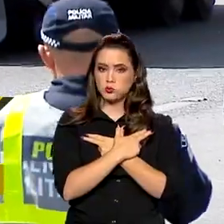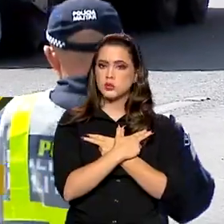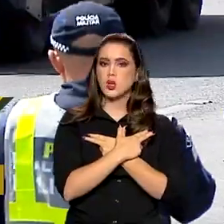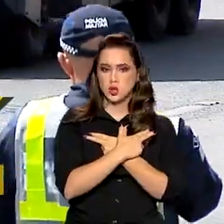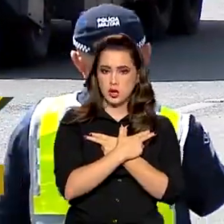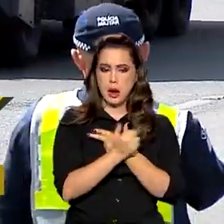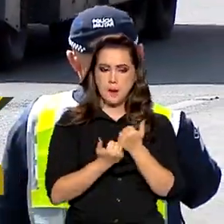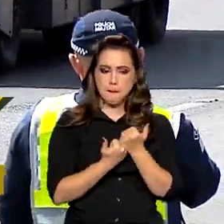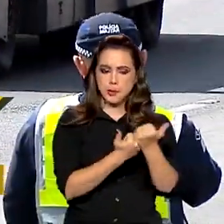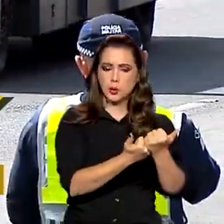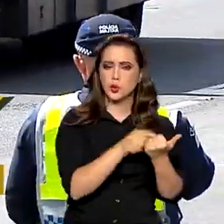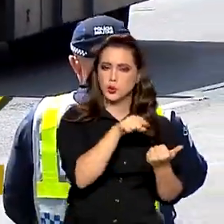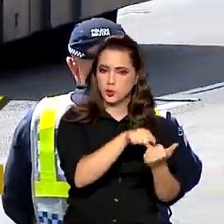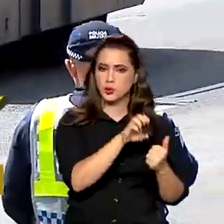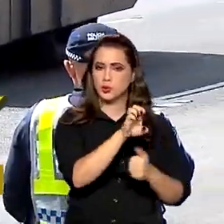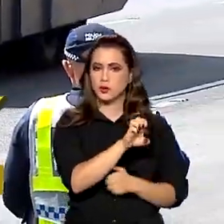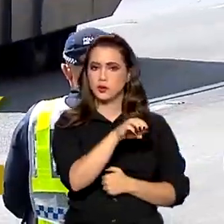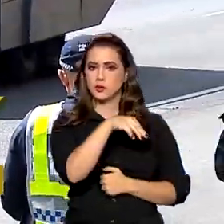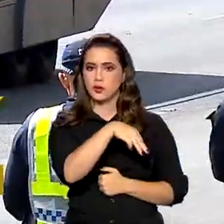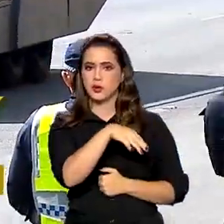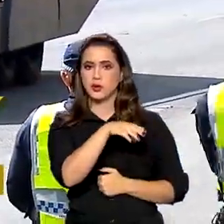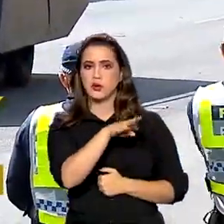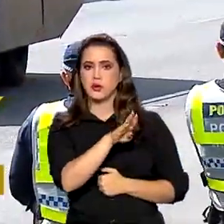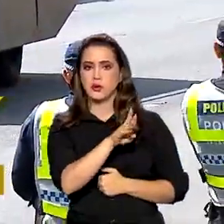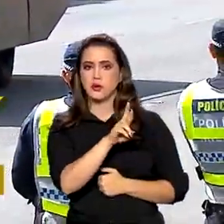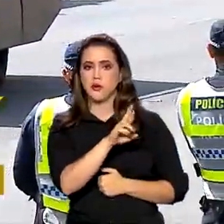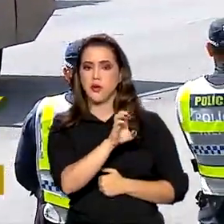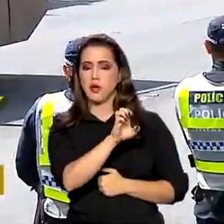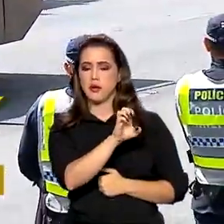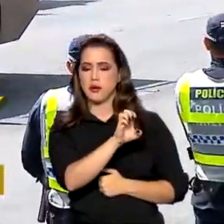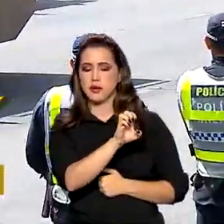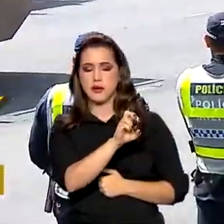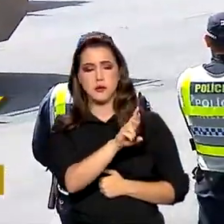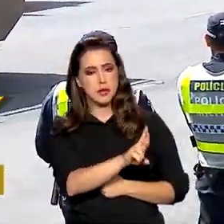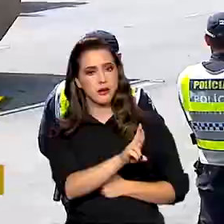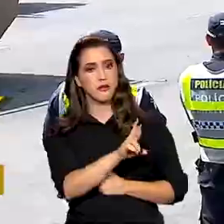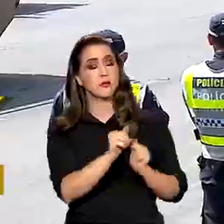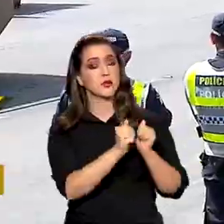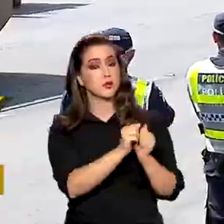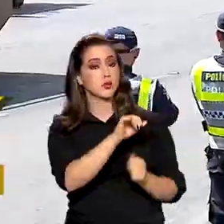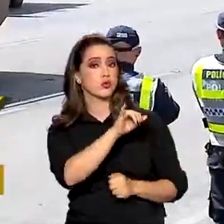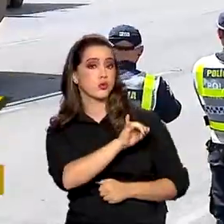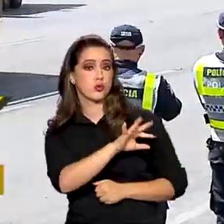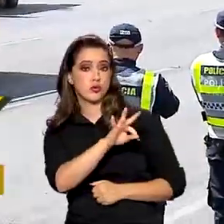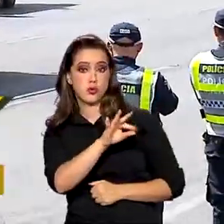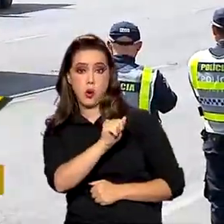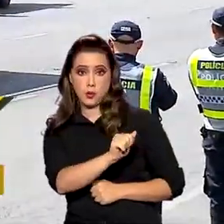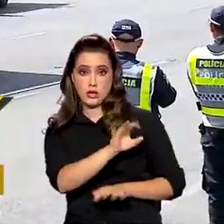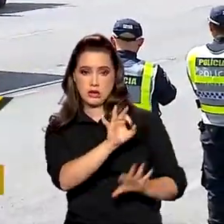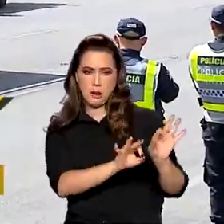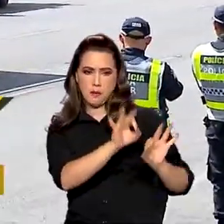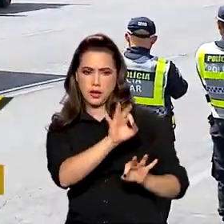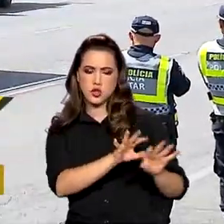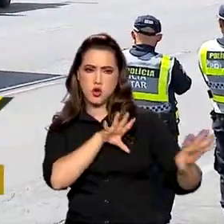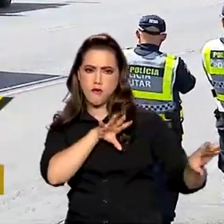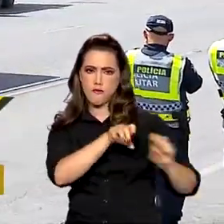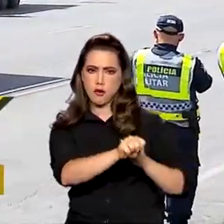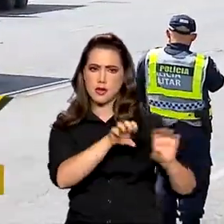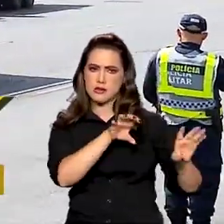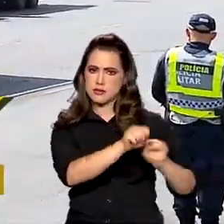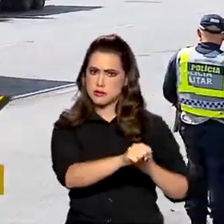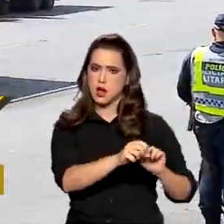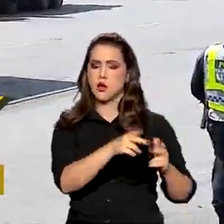também junto ao ITA e a criação do ITA, que permitiu que a gente tivesse uma mão de obra qualificada, né, para que a gente